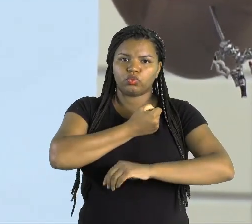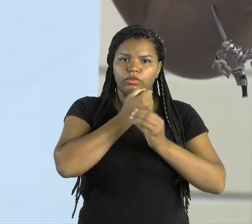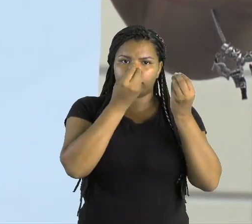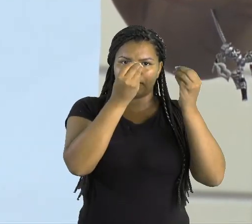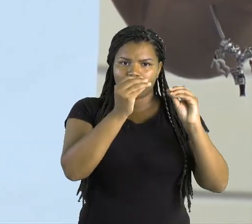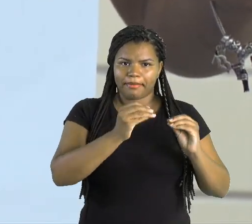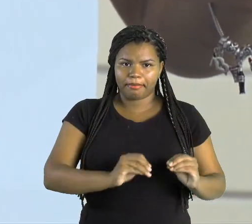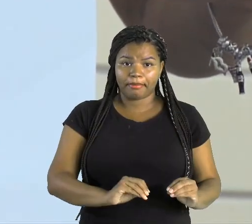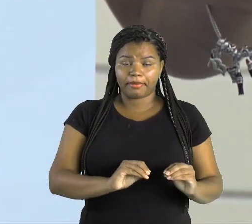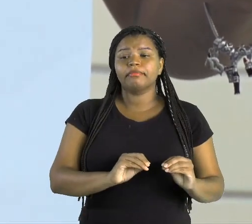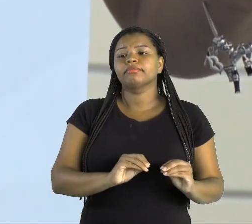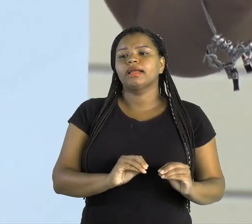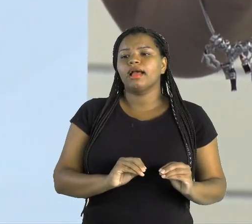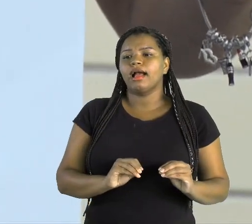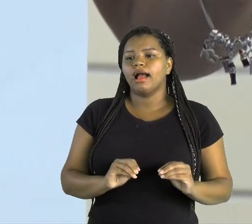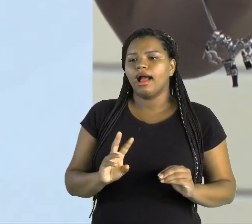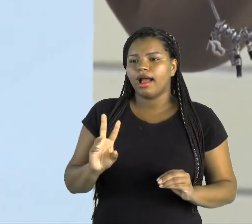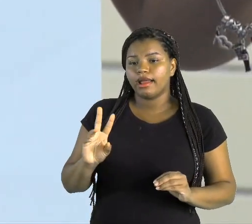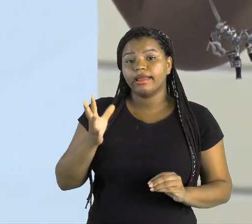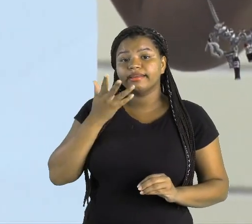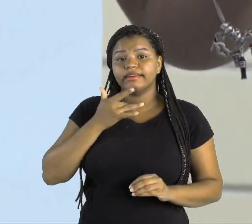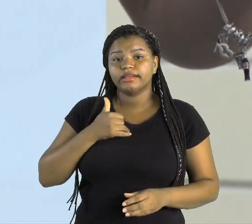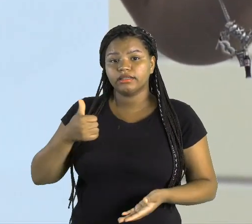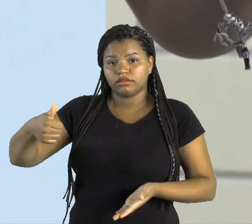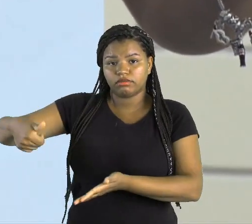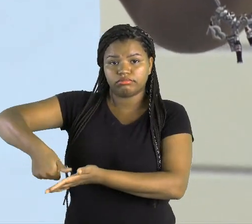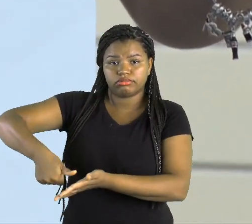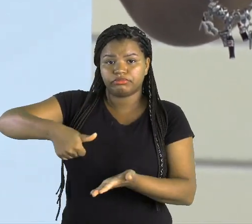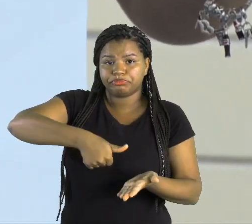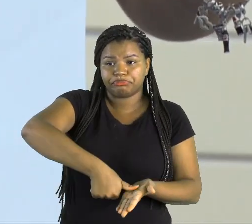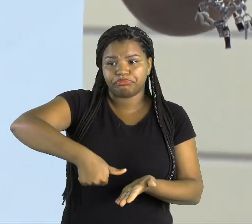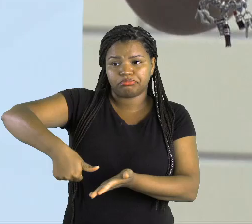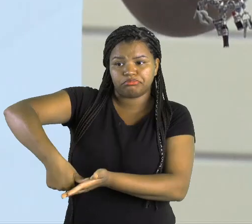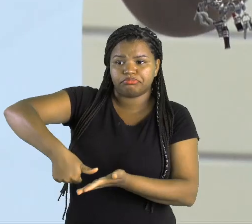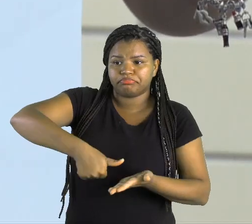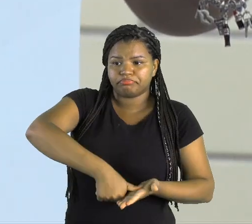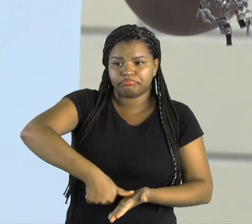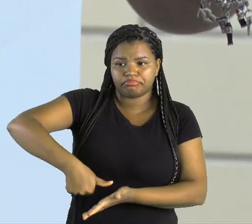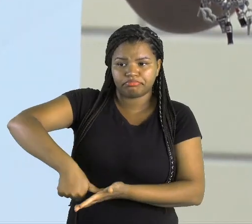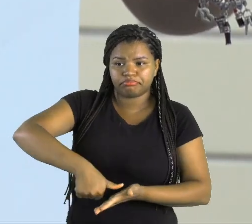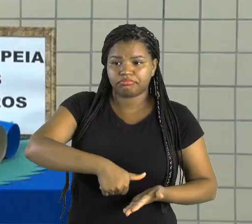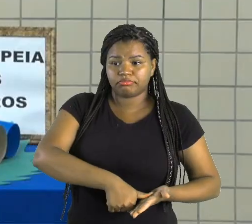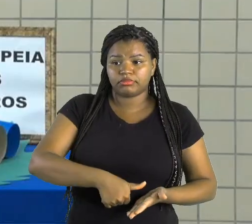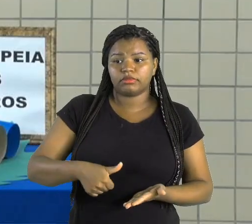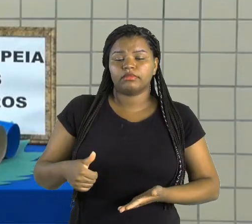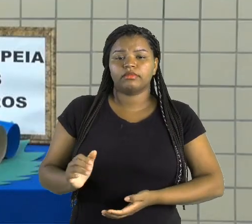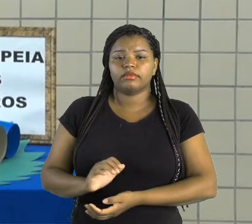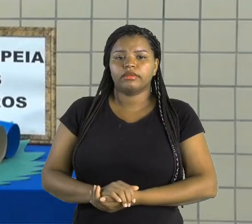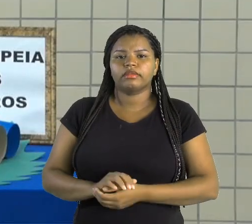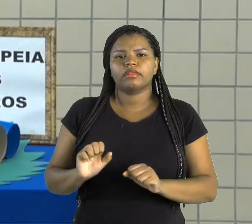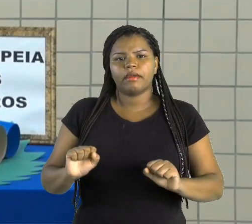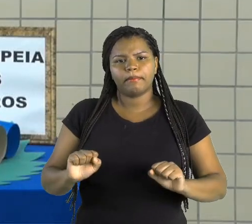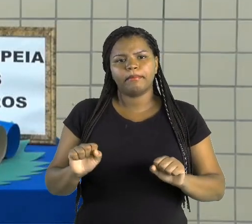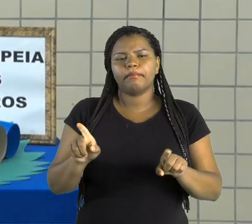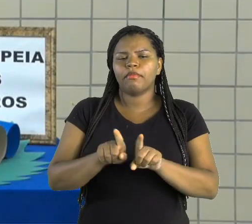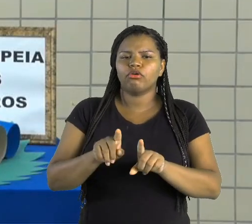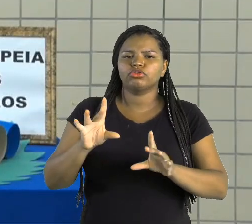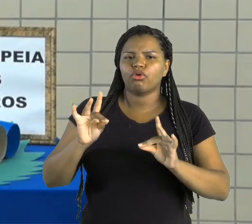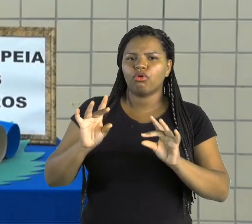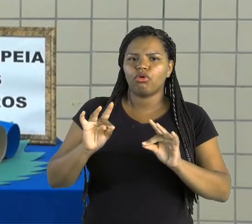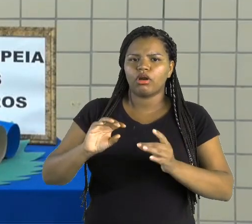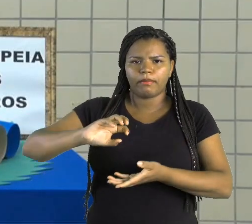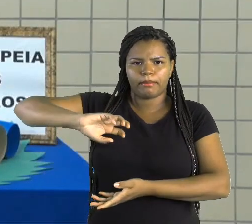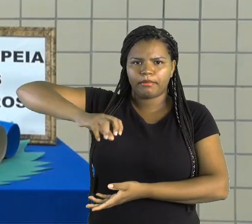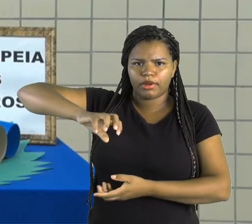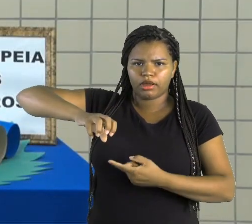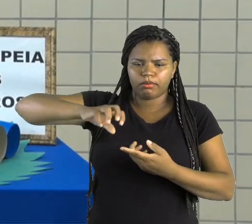Aqui nesse caso foi carimbado, mas pode ser também colado tampinhas de garrafa ou pode